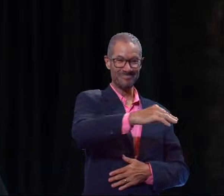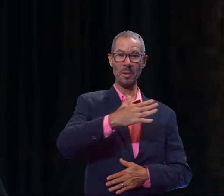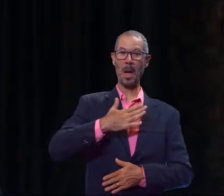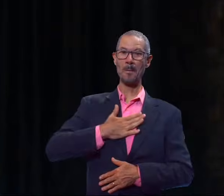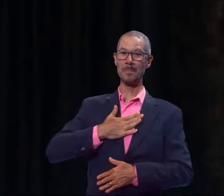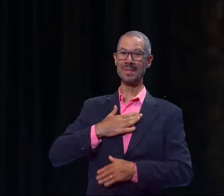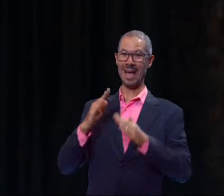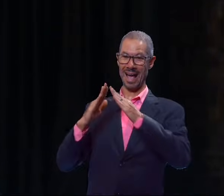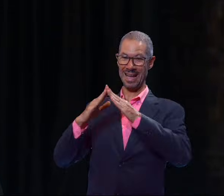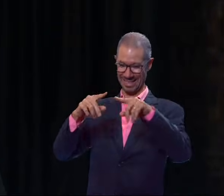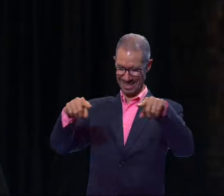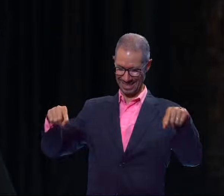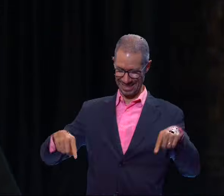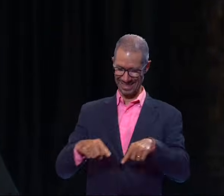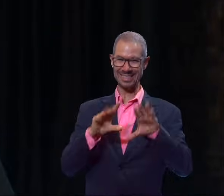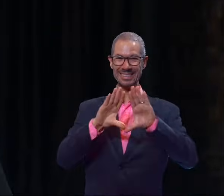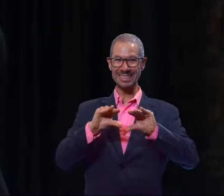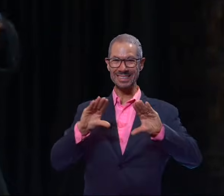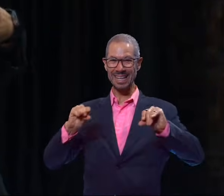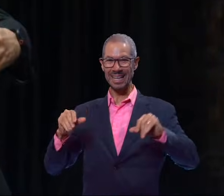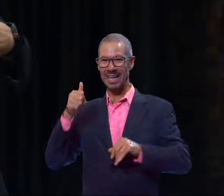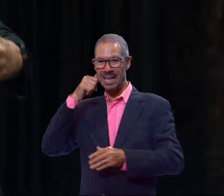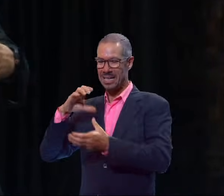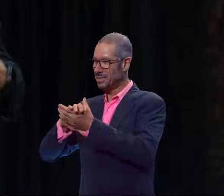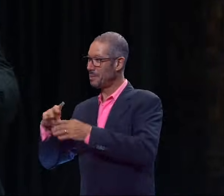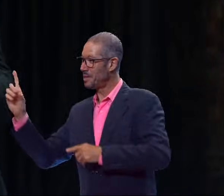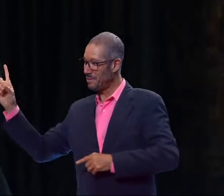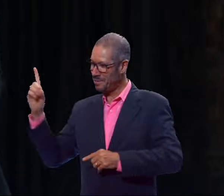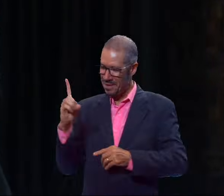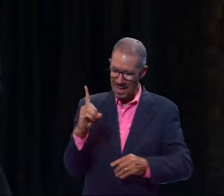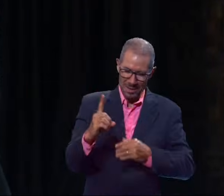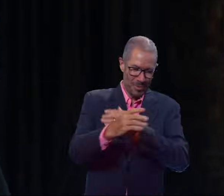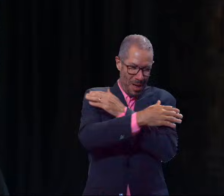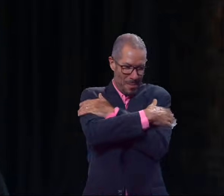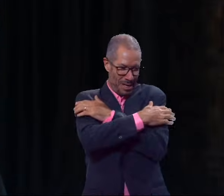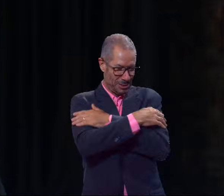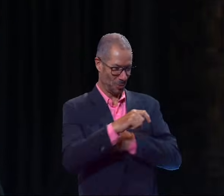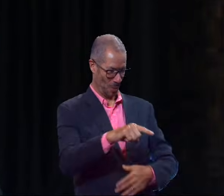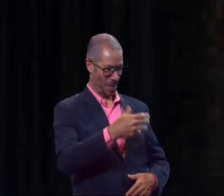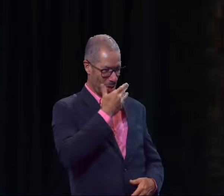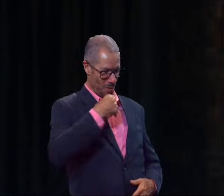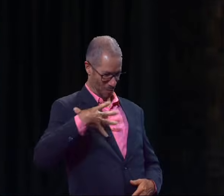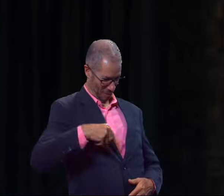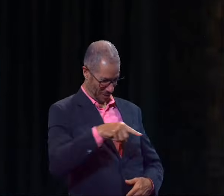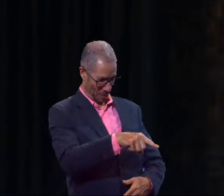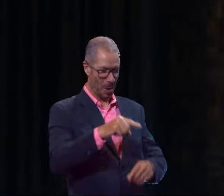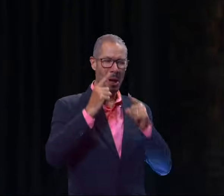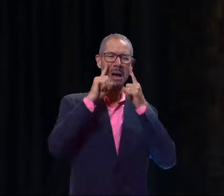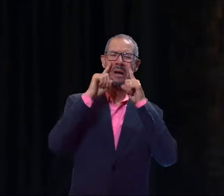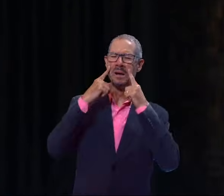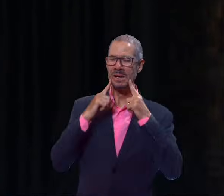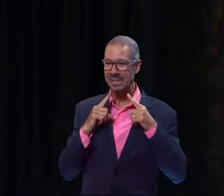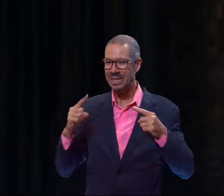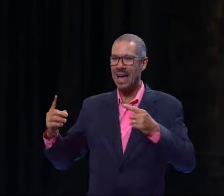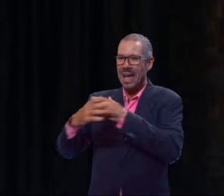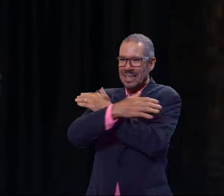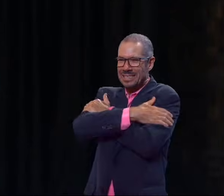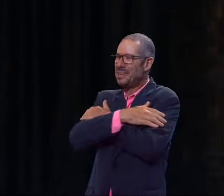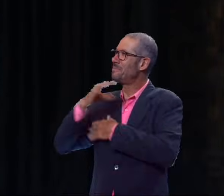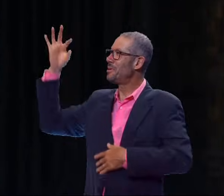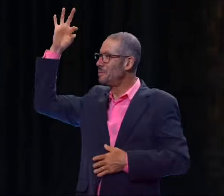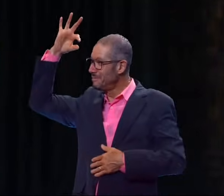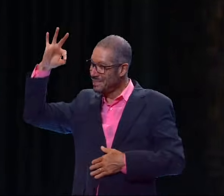casa. A Sil veio, nós o abraçamos e ele começou a chorar muito. E recebeu uma visita